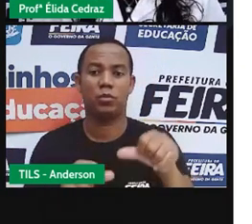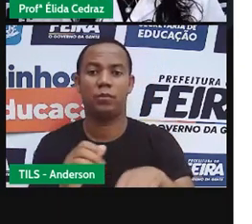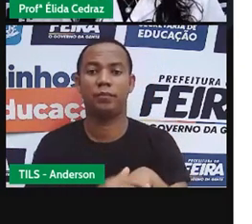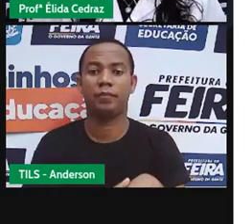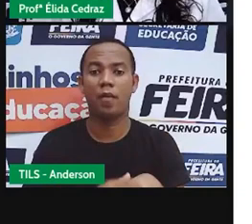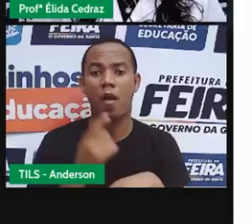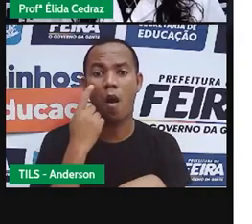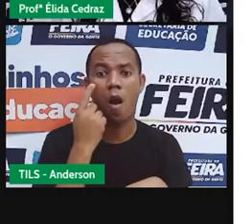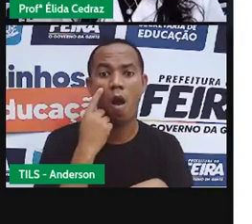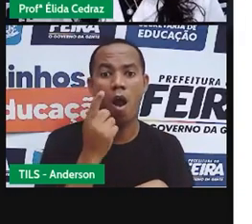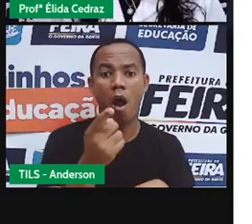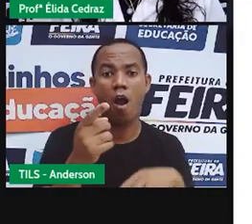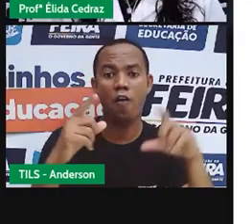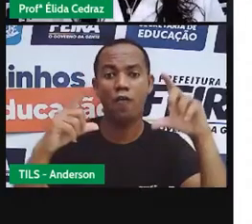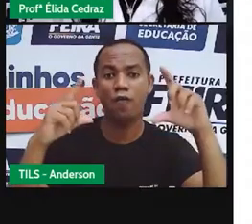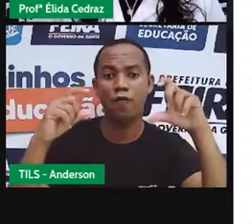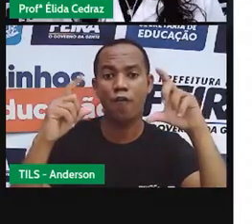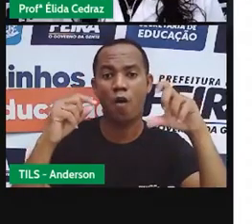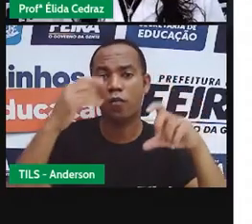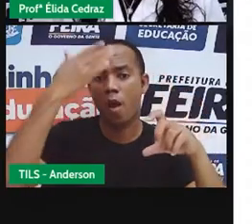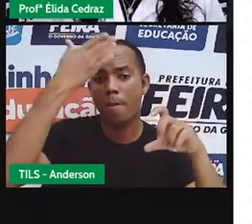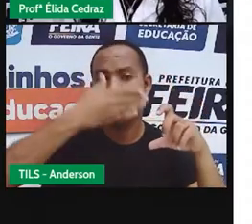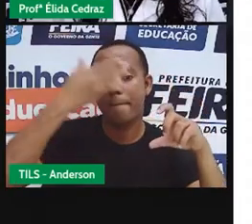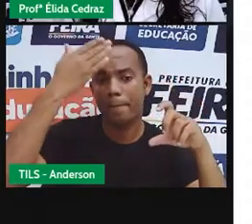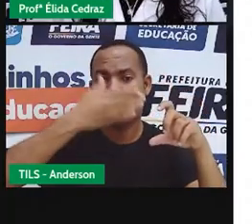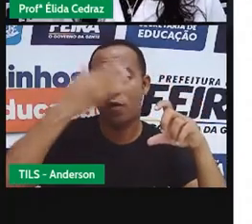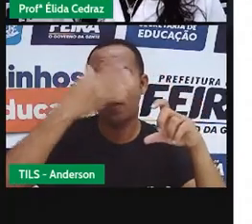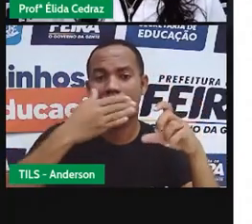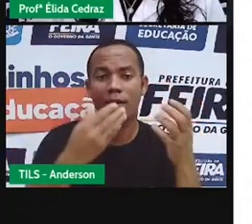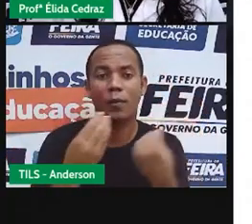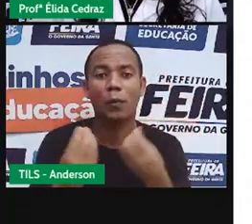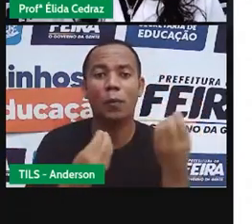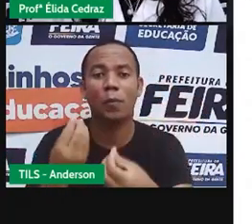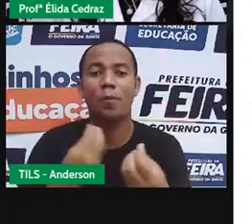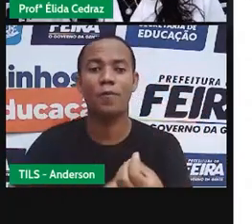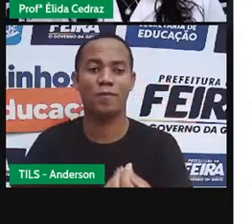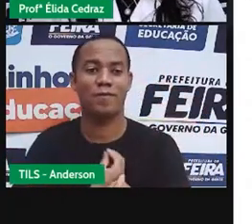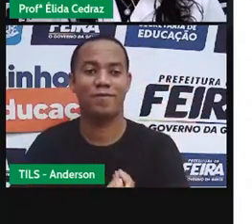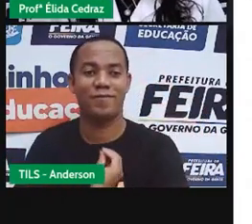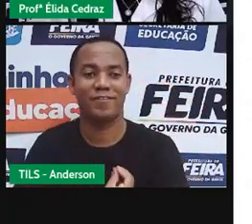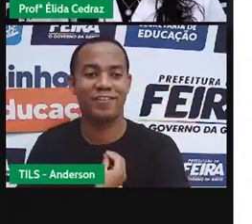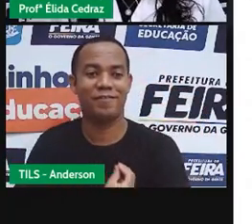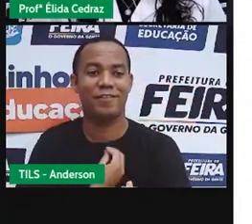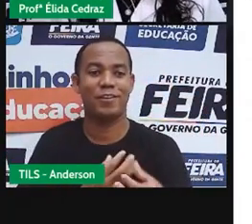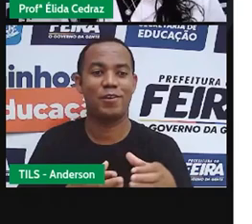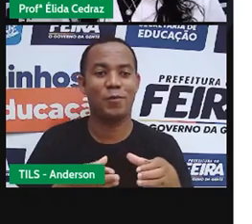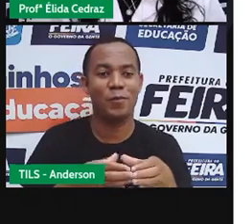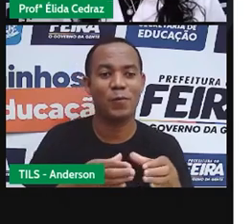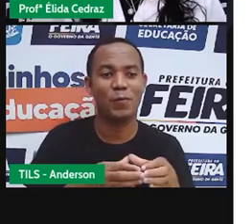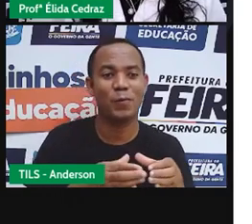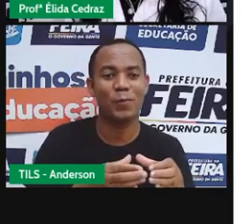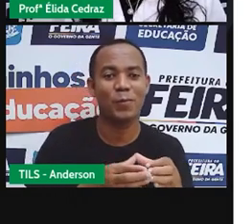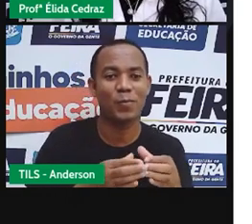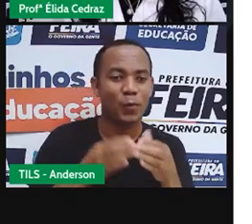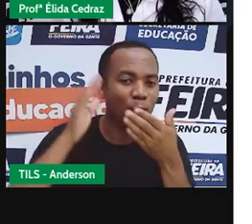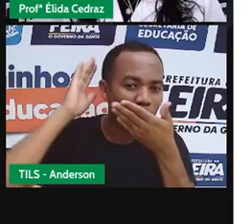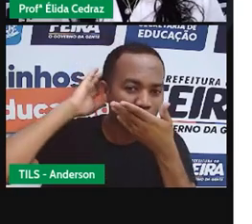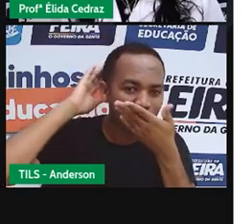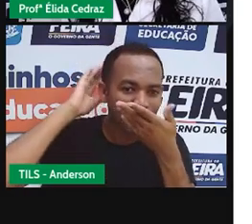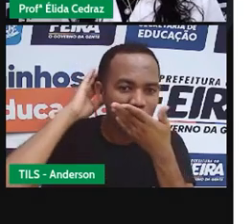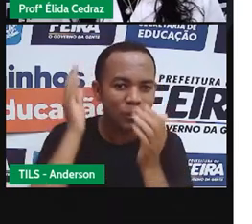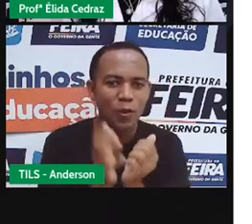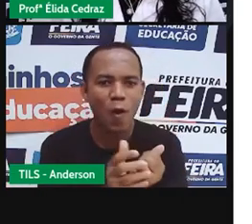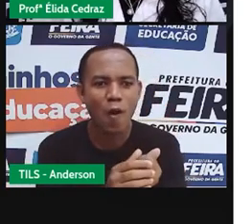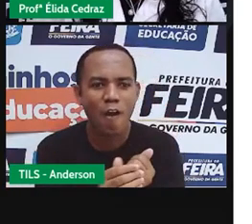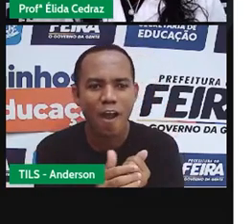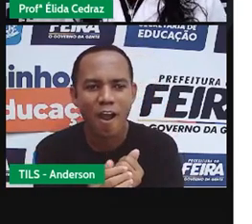Essas fotos são recentes, provando de que eles ainda praticam essas atividades. Ainda cultivam